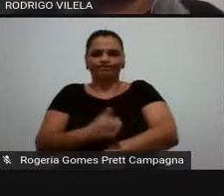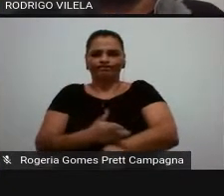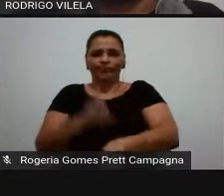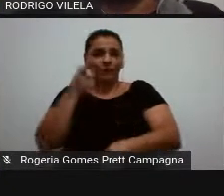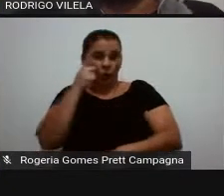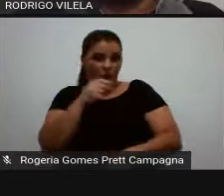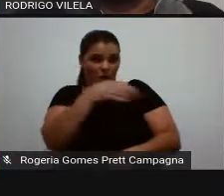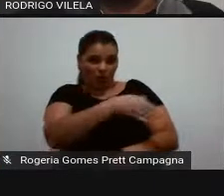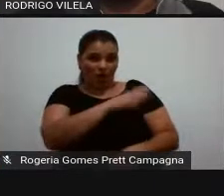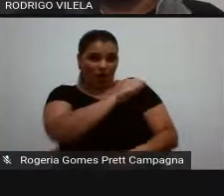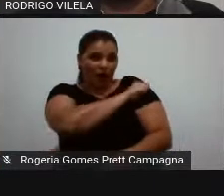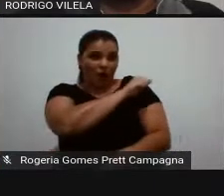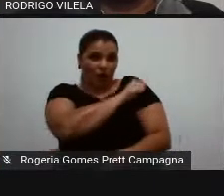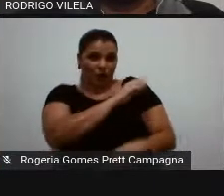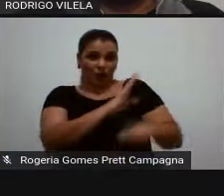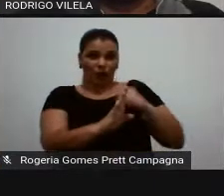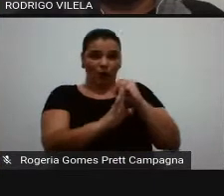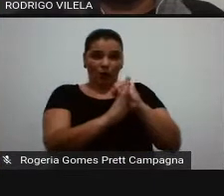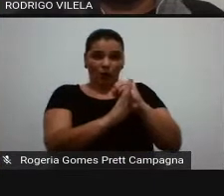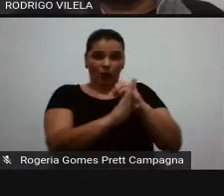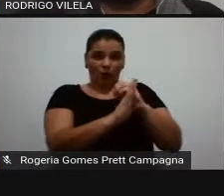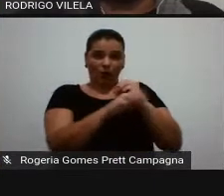no offline, nós